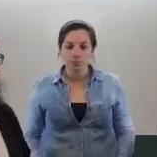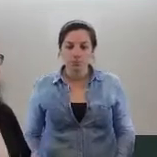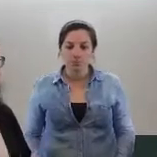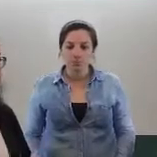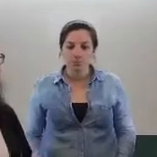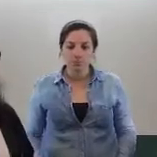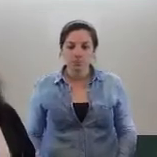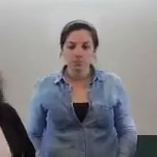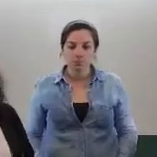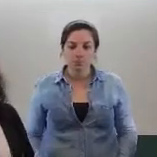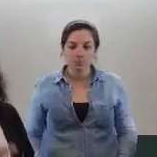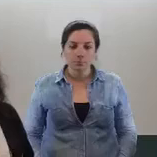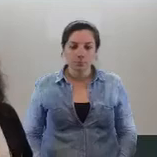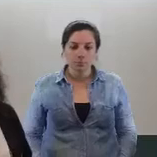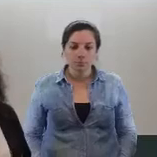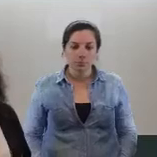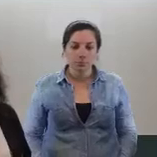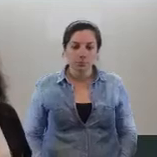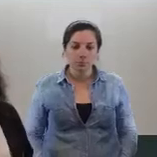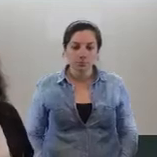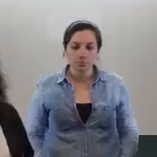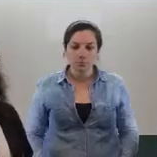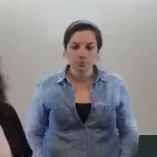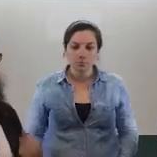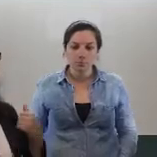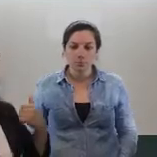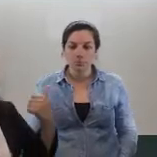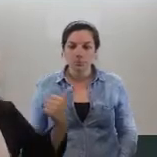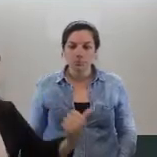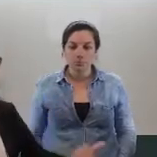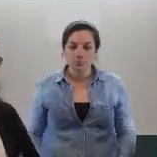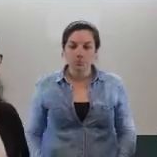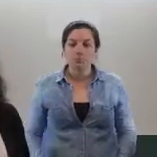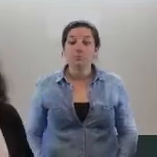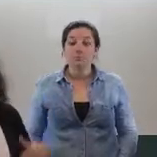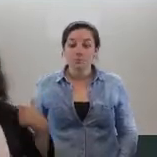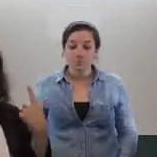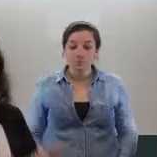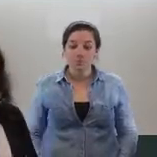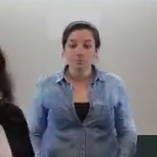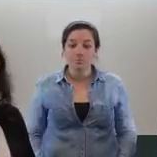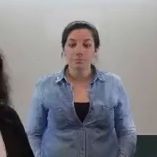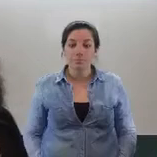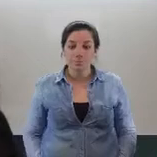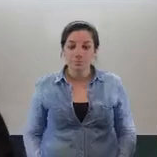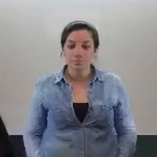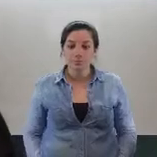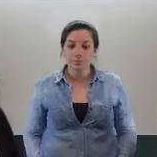gente vai pesquisar. Sim, é onde vem como é que é o nome? As bases de dados, os livros,